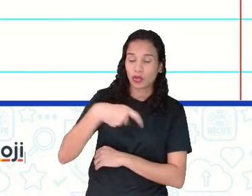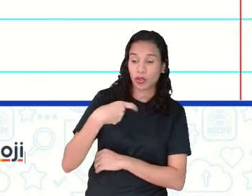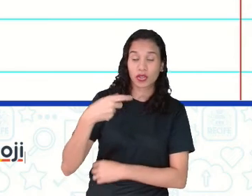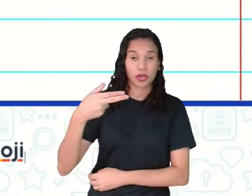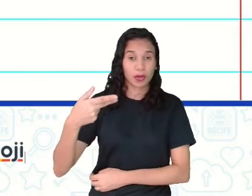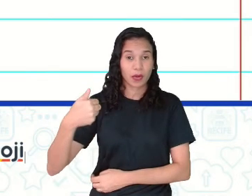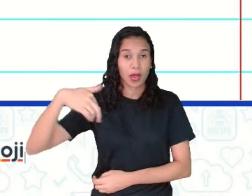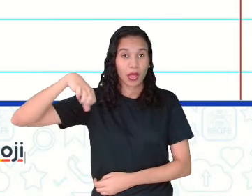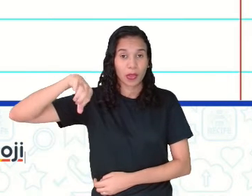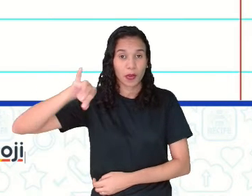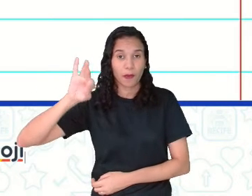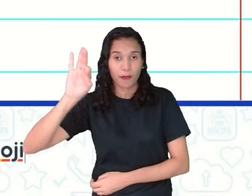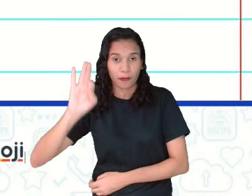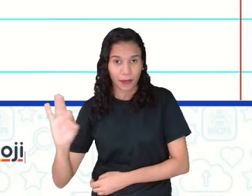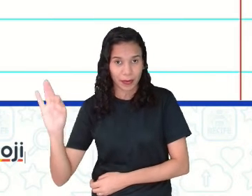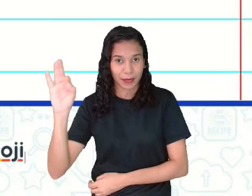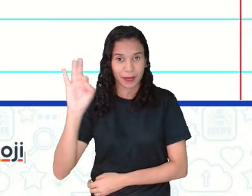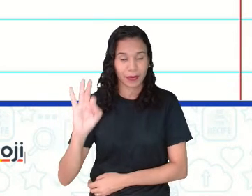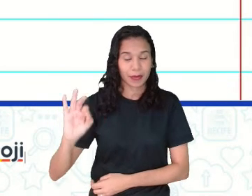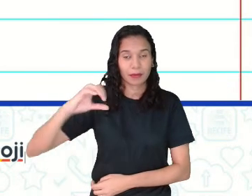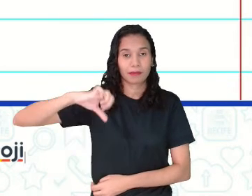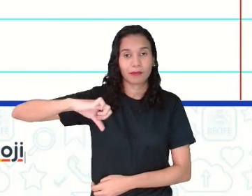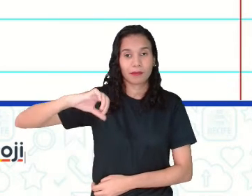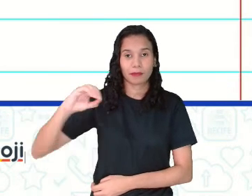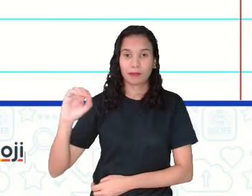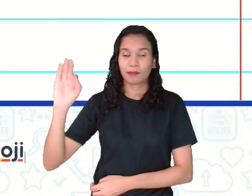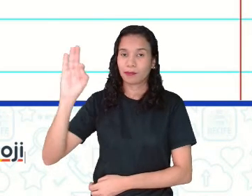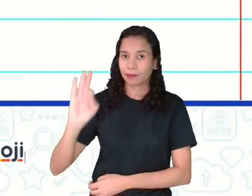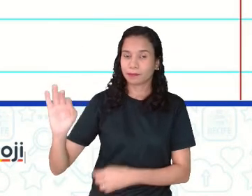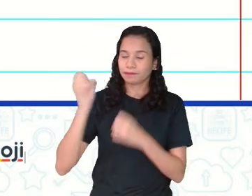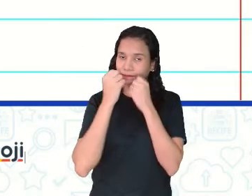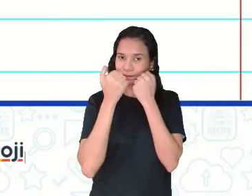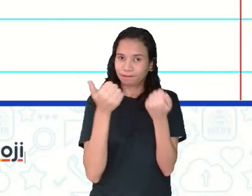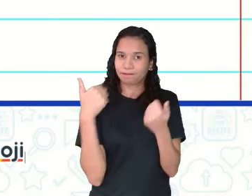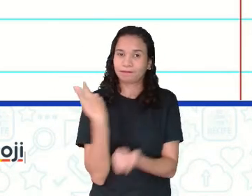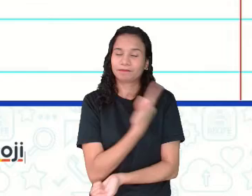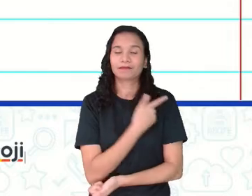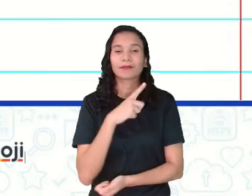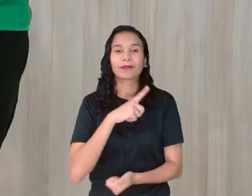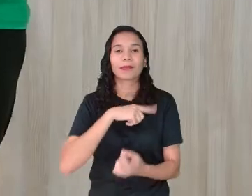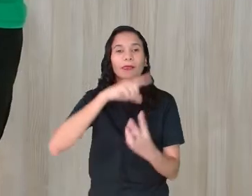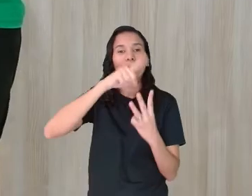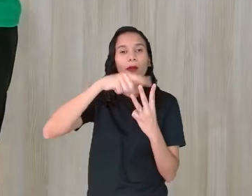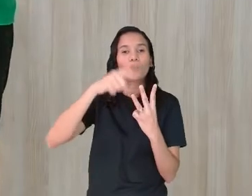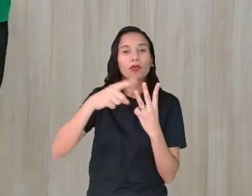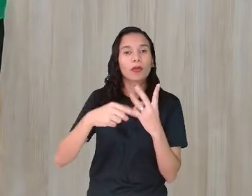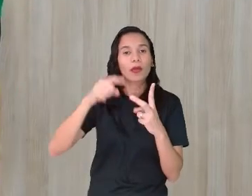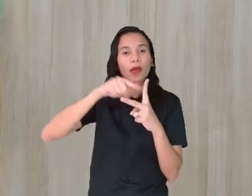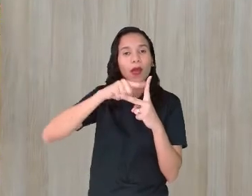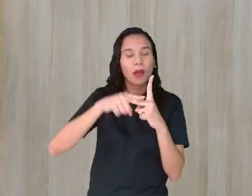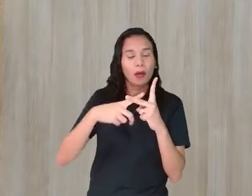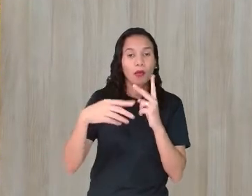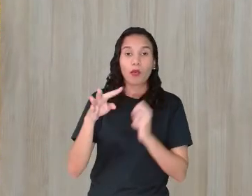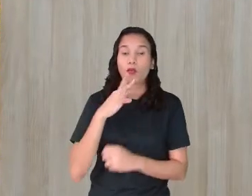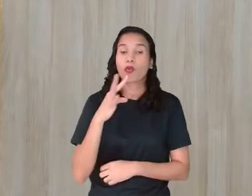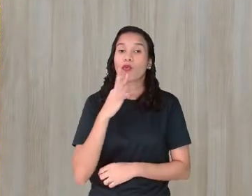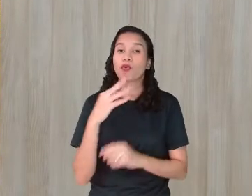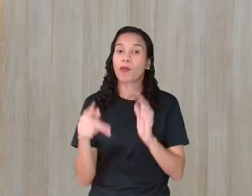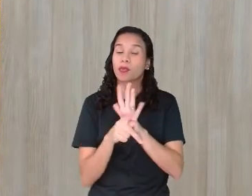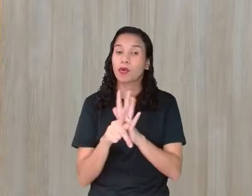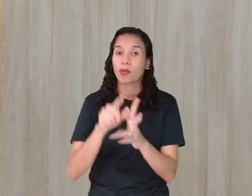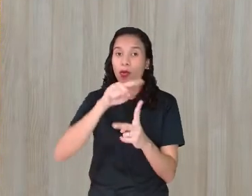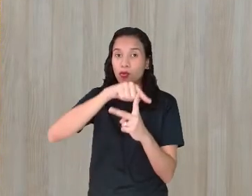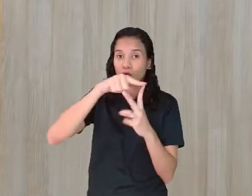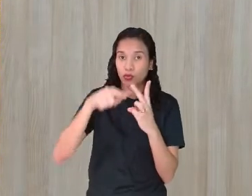x, que é igual a 90, beleza? Então, a gente já tem aí os 3 ângulos conhecidos. Desses 3